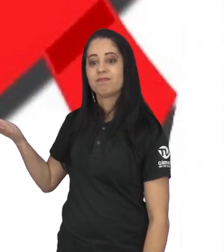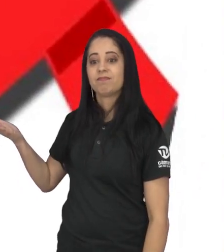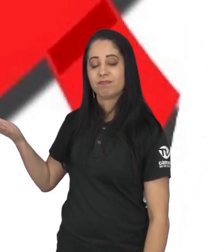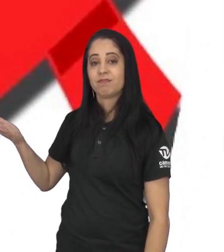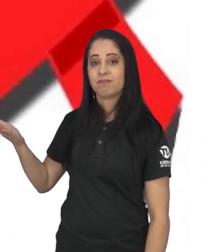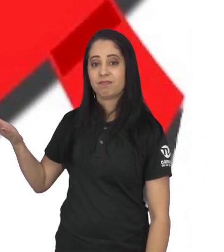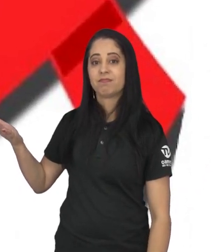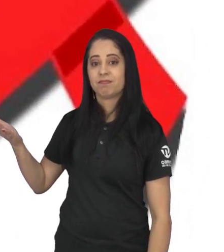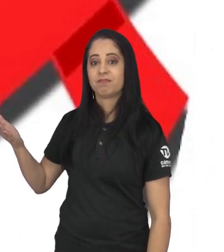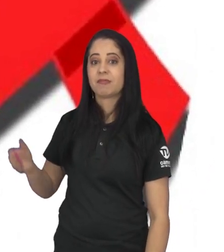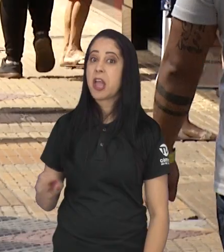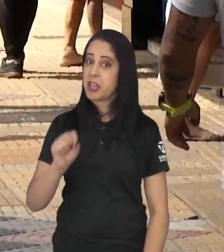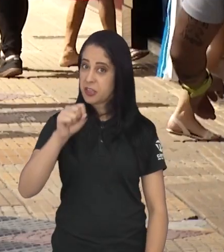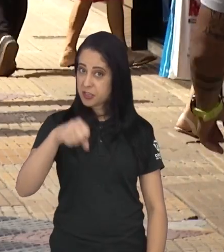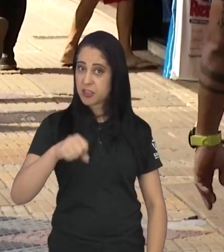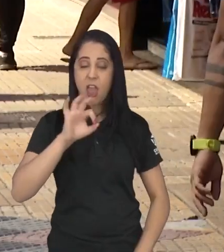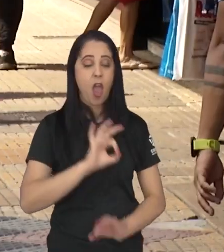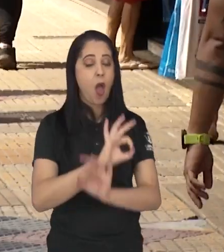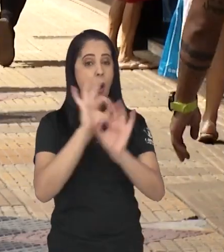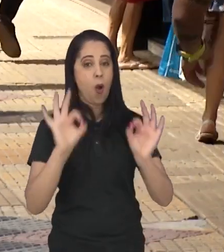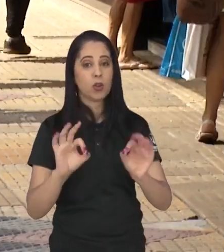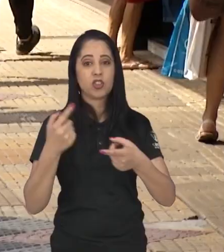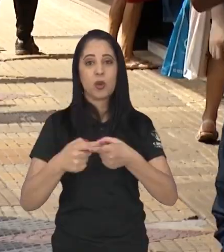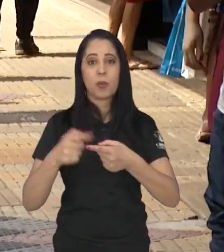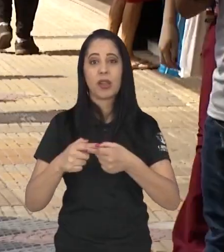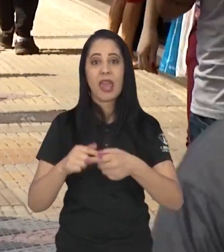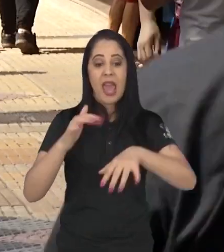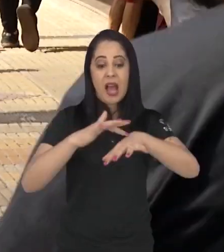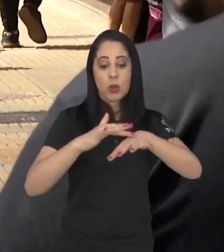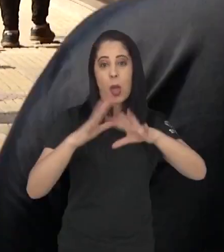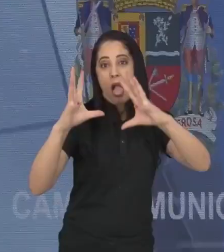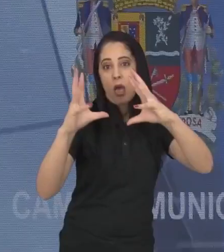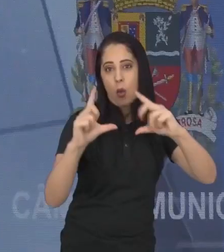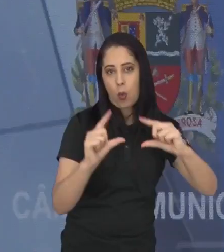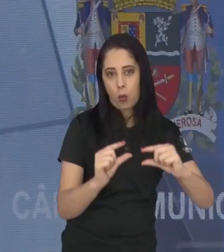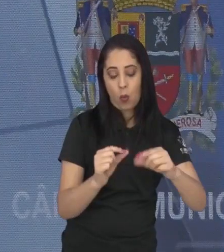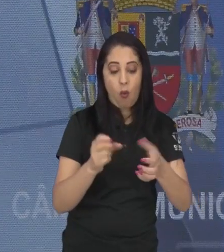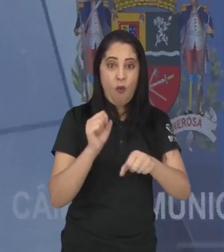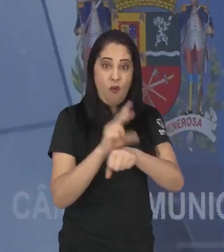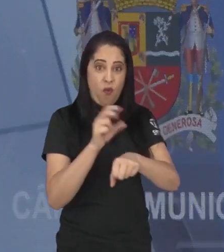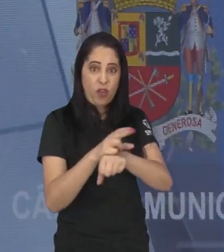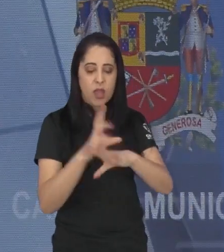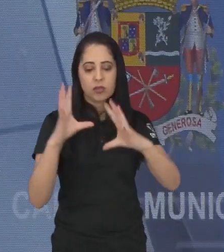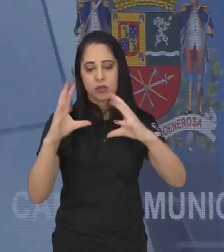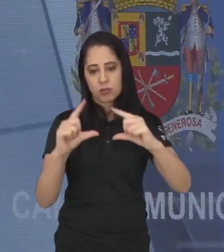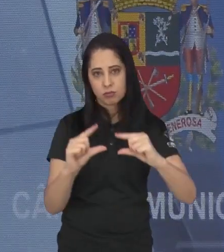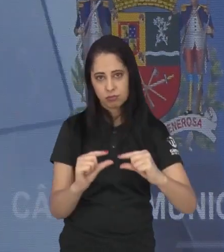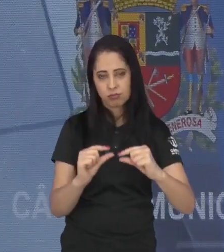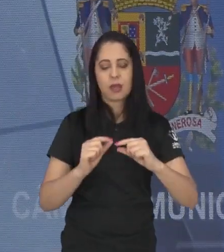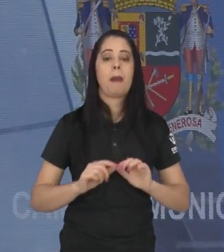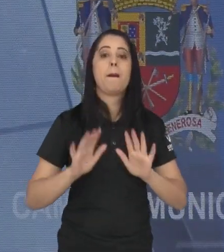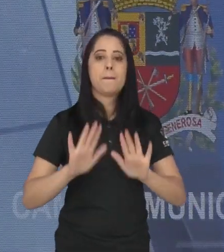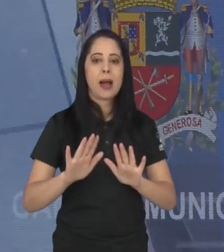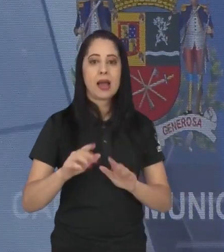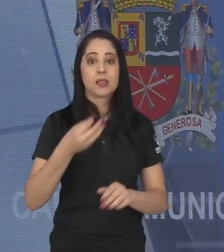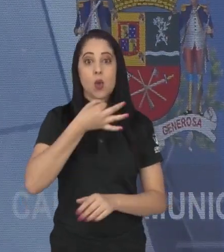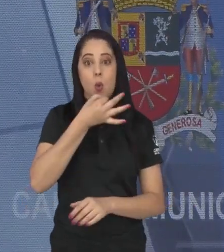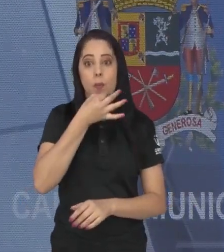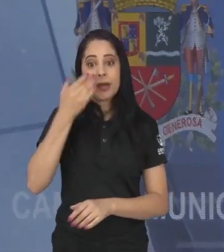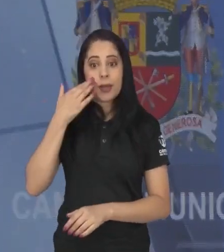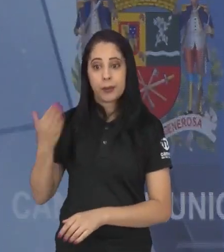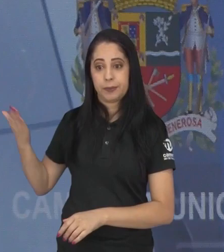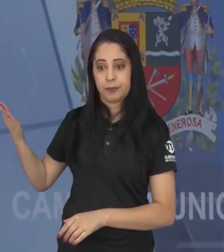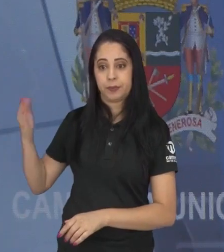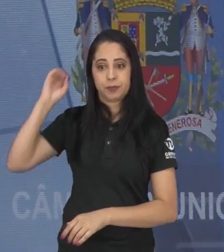conscientização têm dado resultado, pois o número de novos casos tem diminuído. Porém, para o vereador Dr. José Cláudio, é